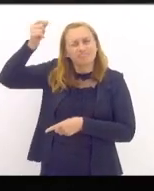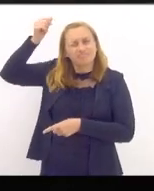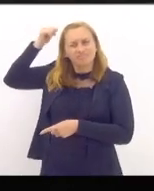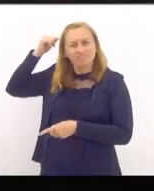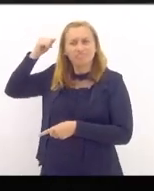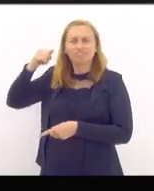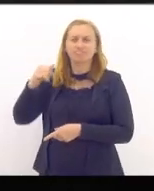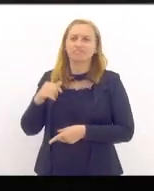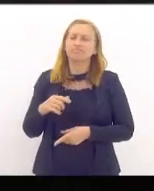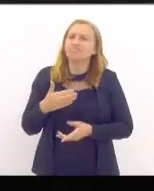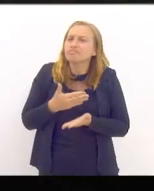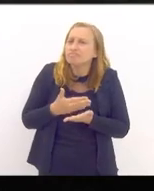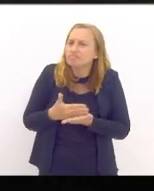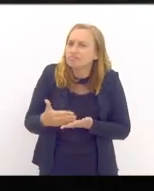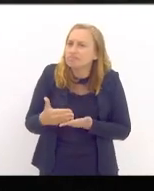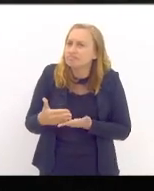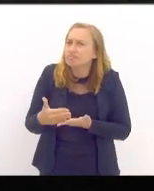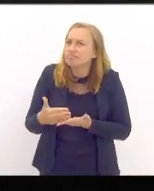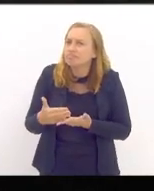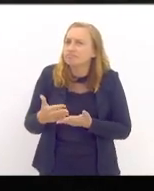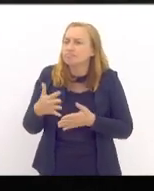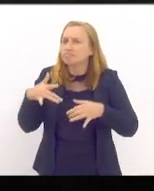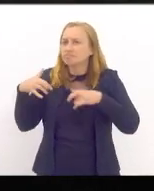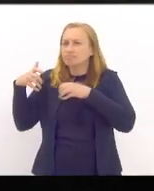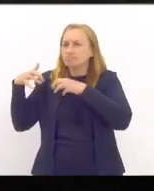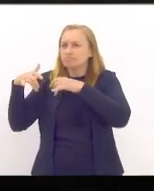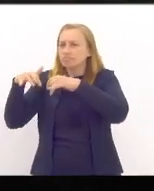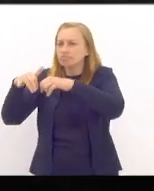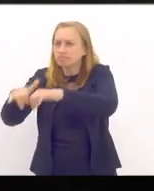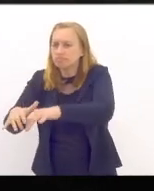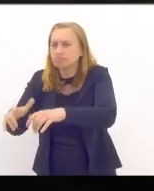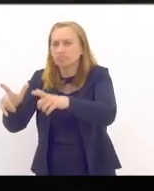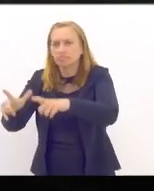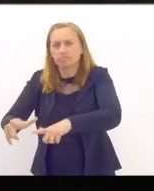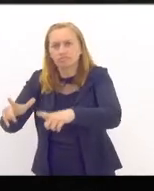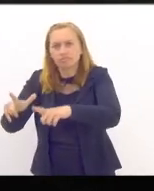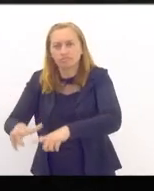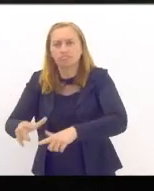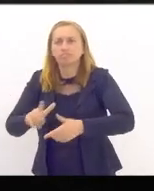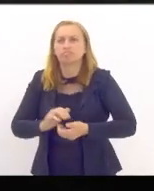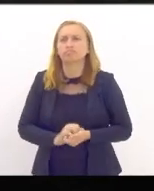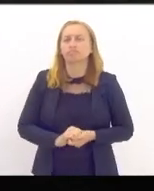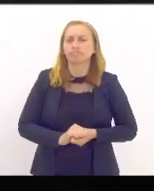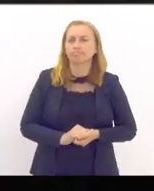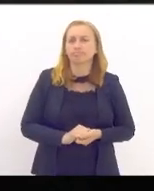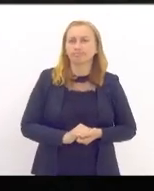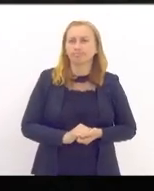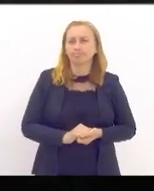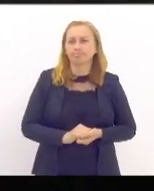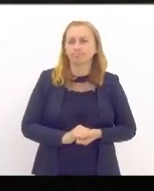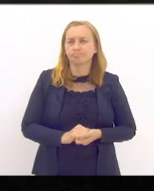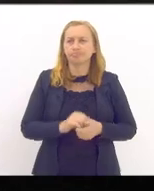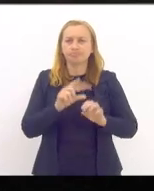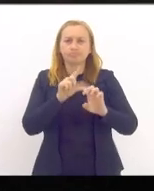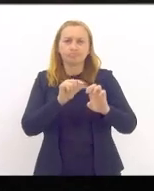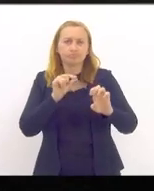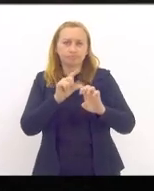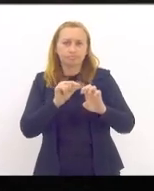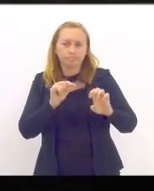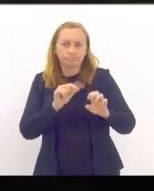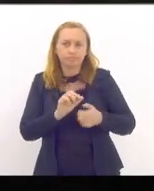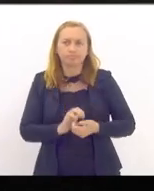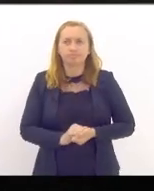o inicialmente na ocupação daquele espaço então era um empreendimento